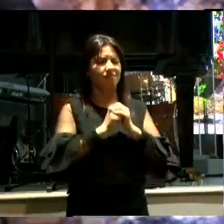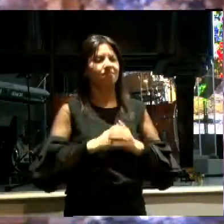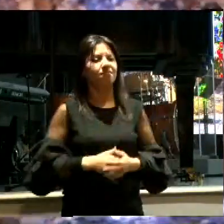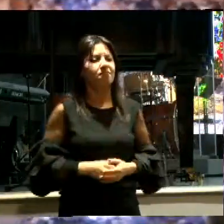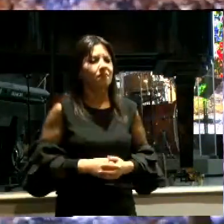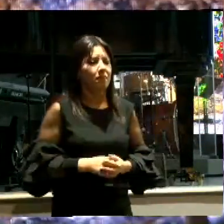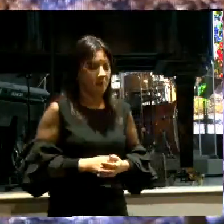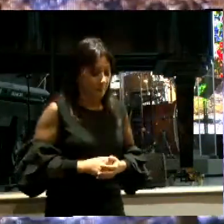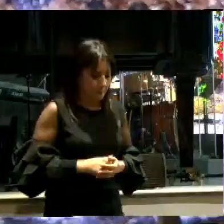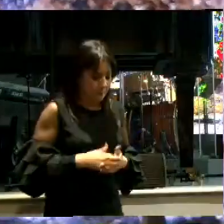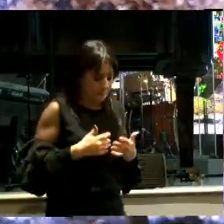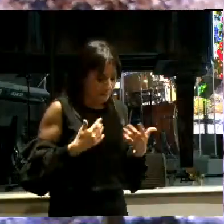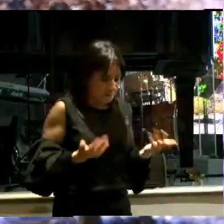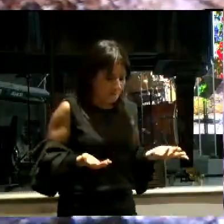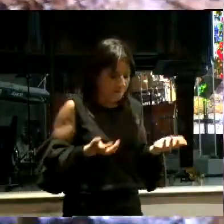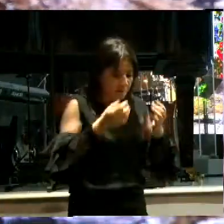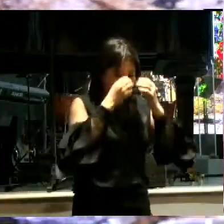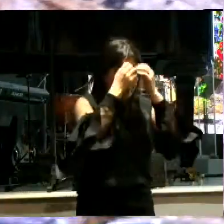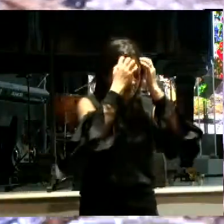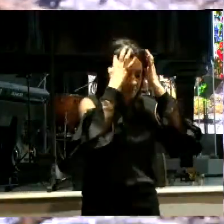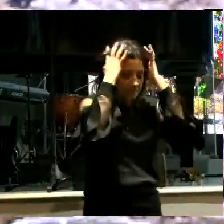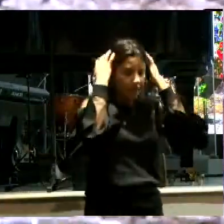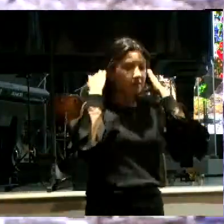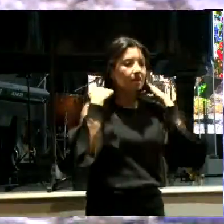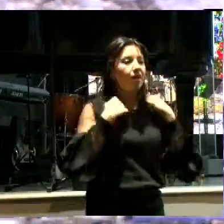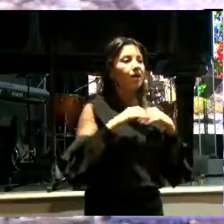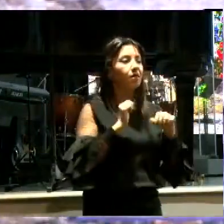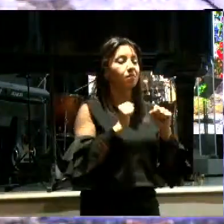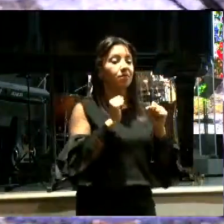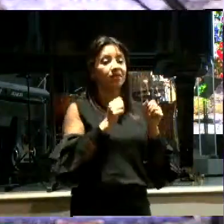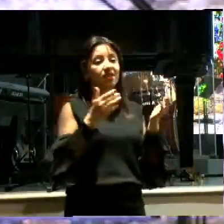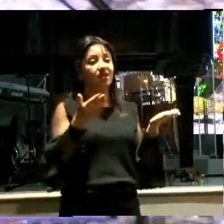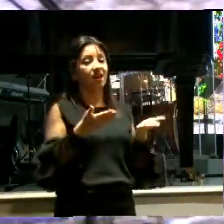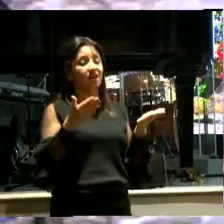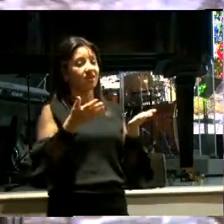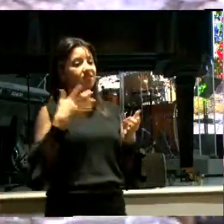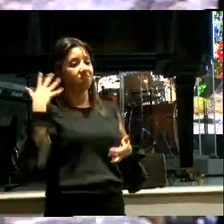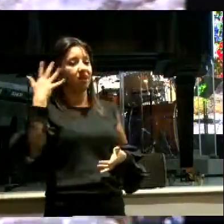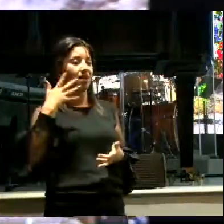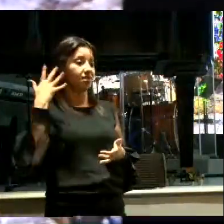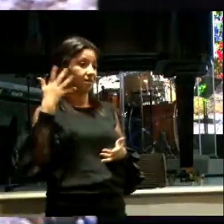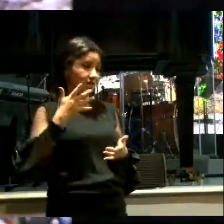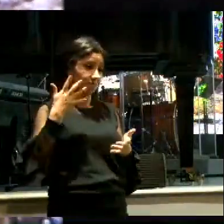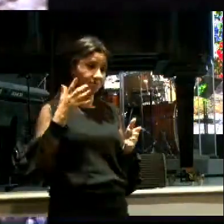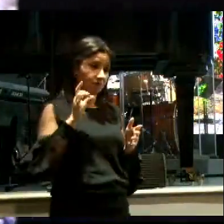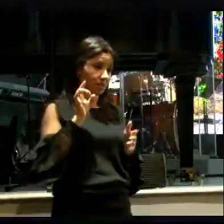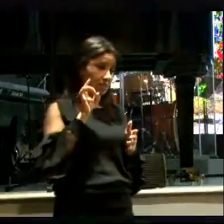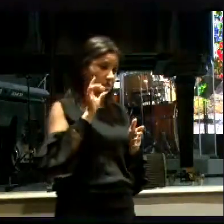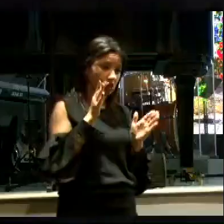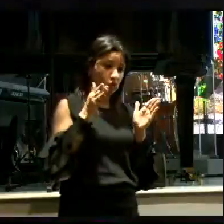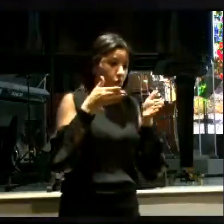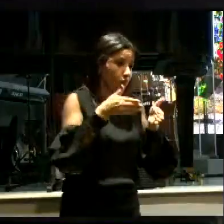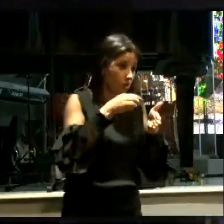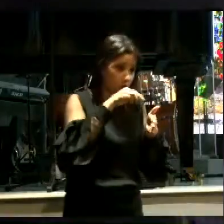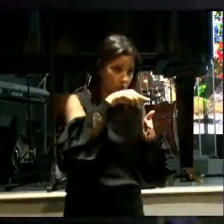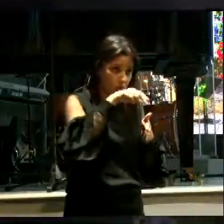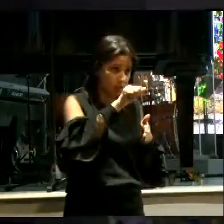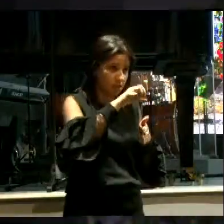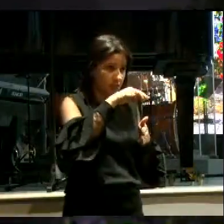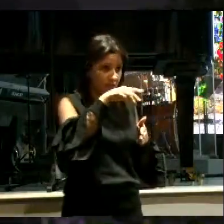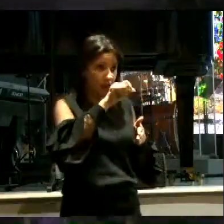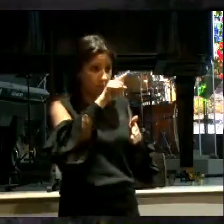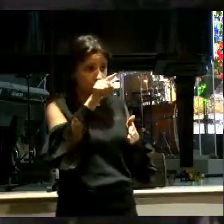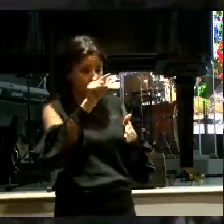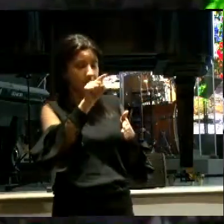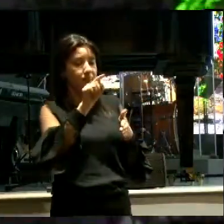Queridas, eu poderia pegar aqui e falar sobre o Naamã, o homem que